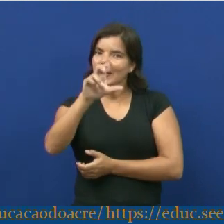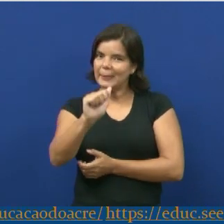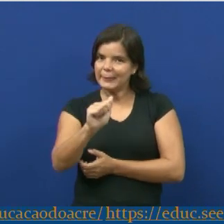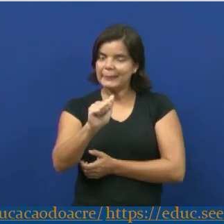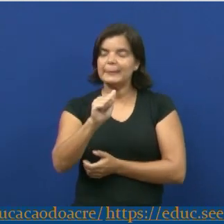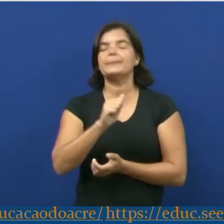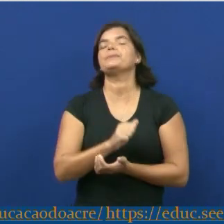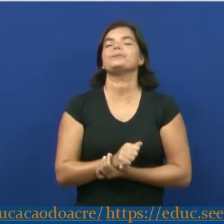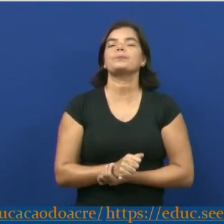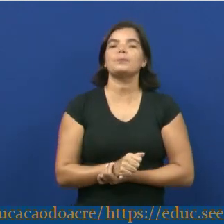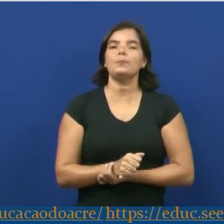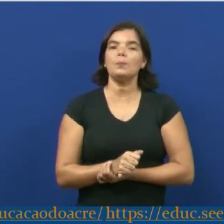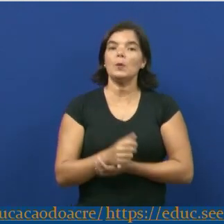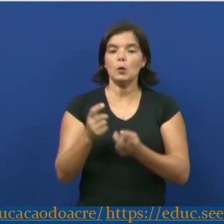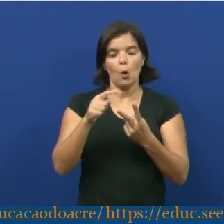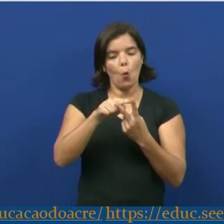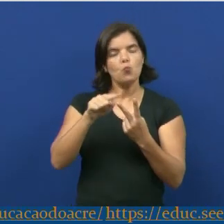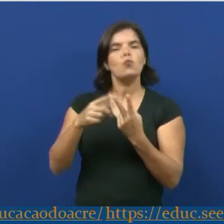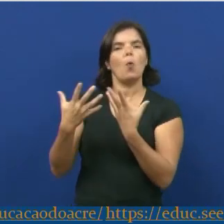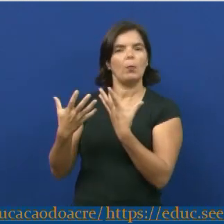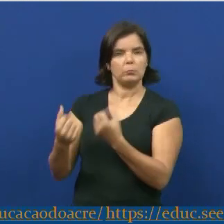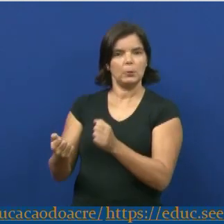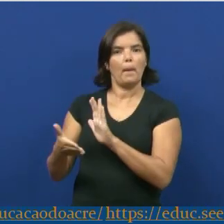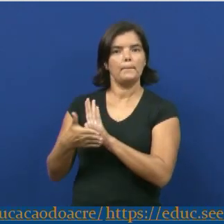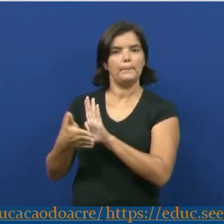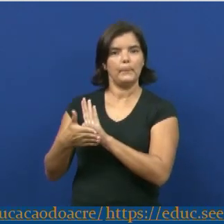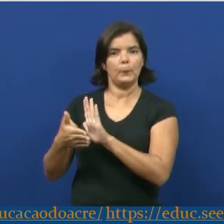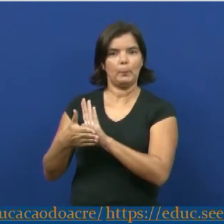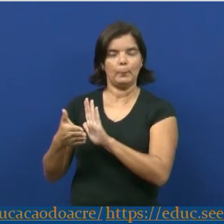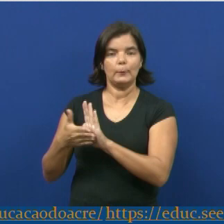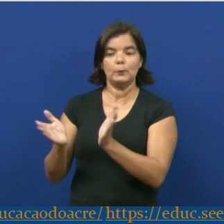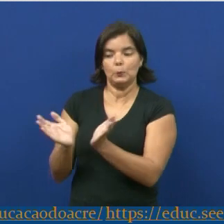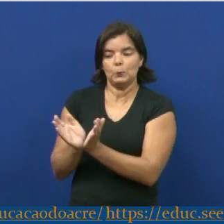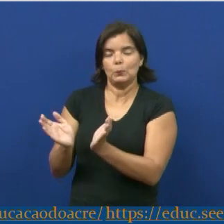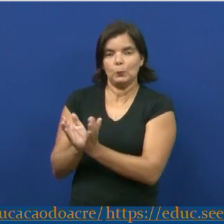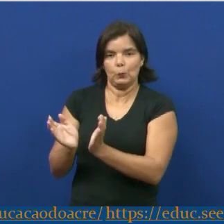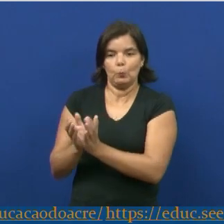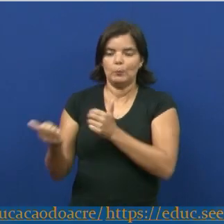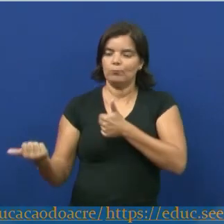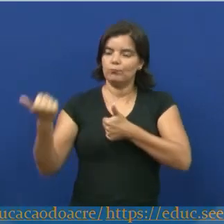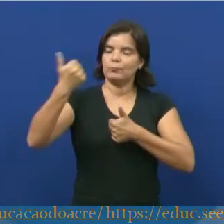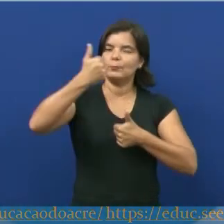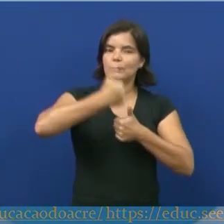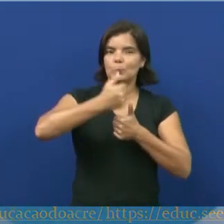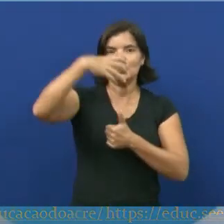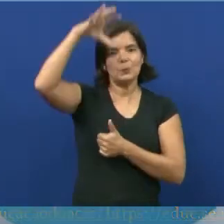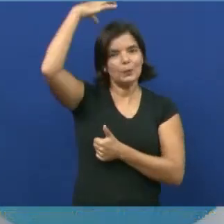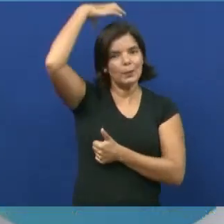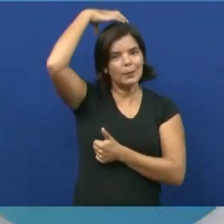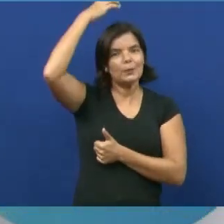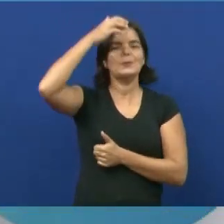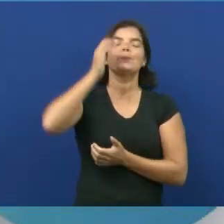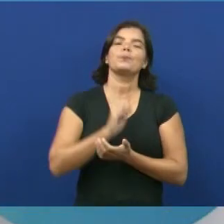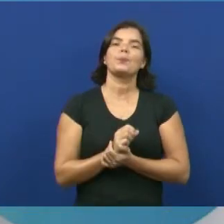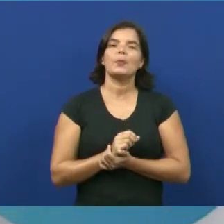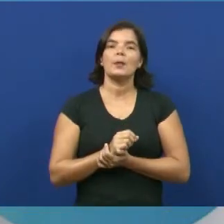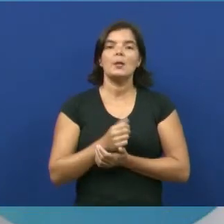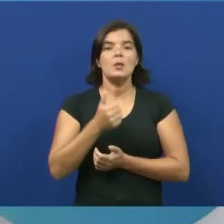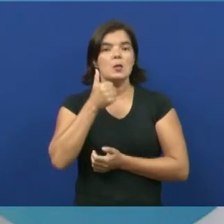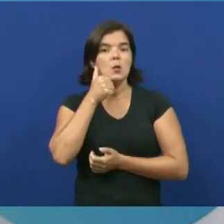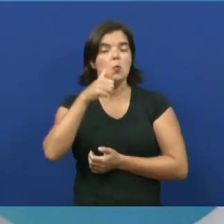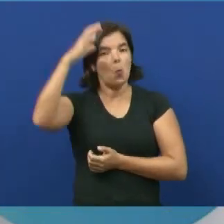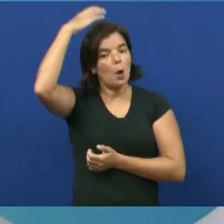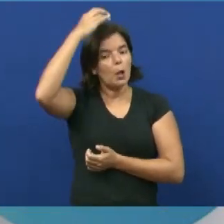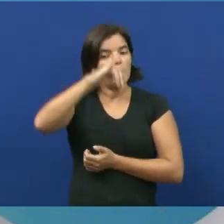de Orange. Então, os dois aceitaram a proposta do parlamento, assumindo o poder e o rei